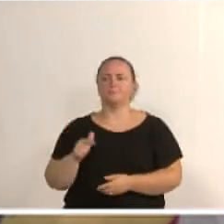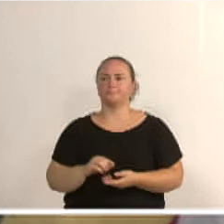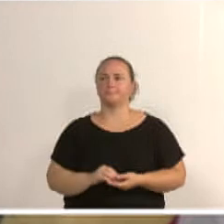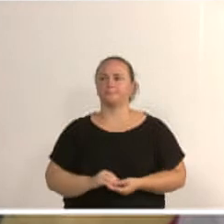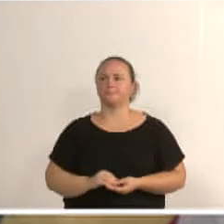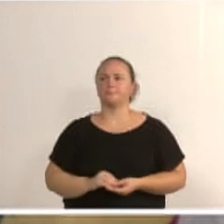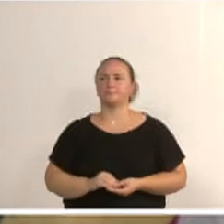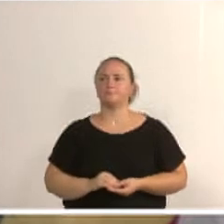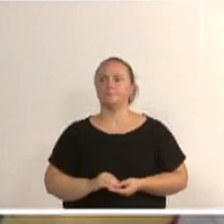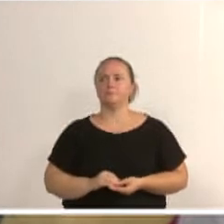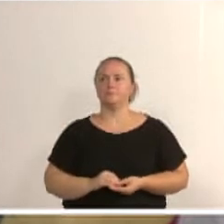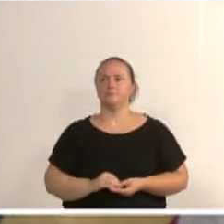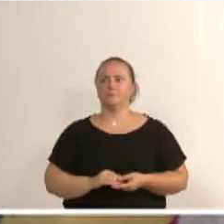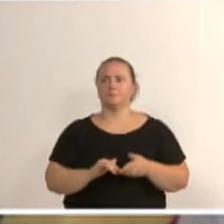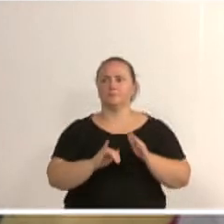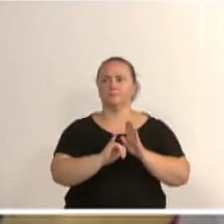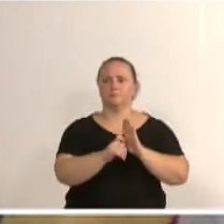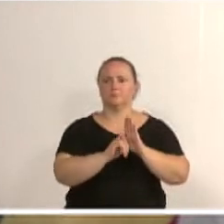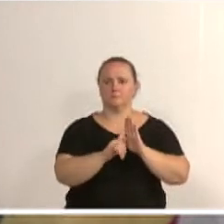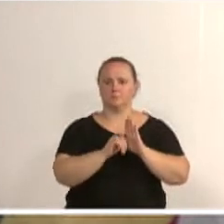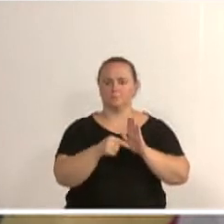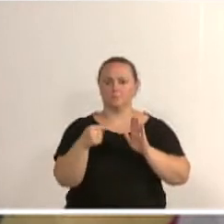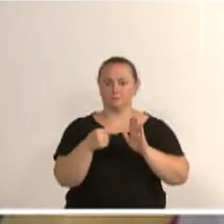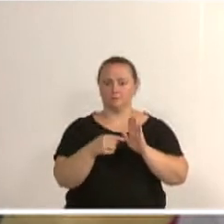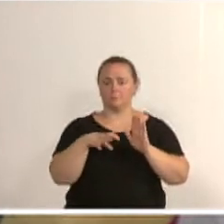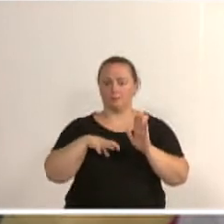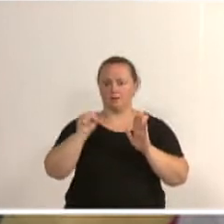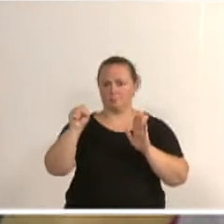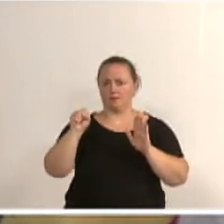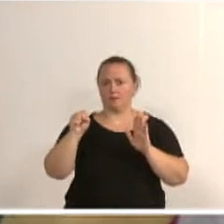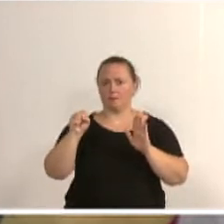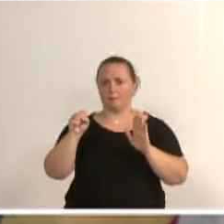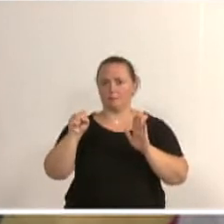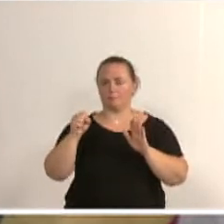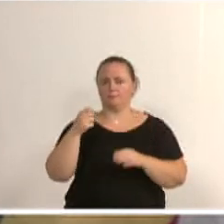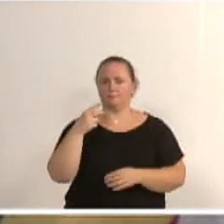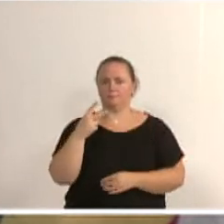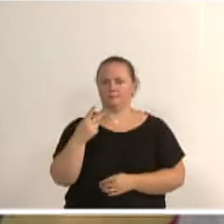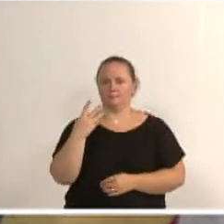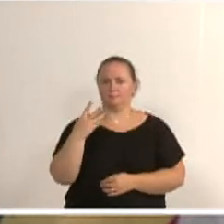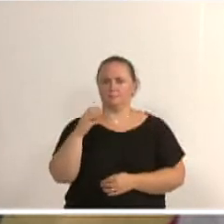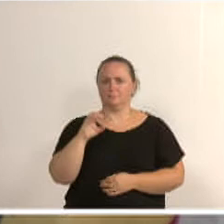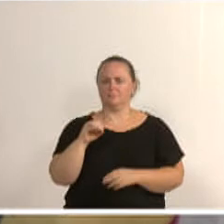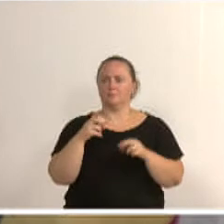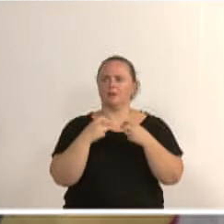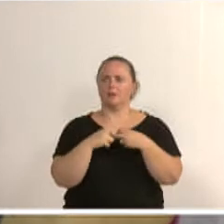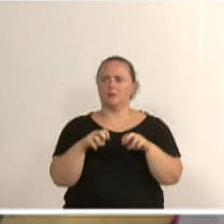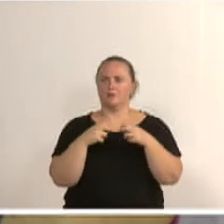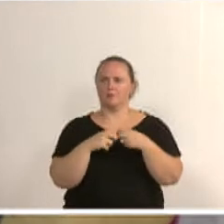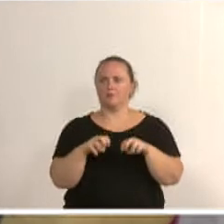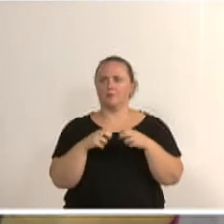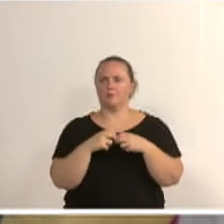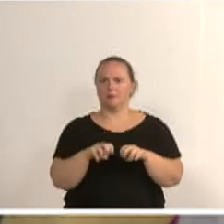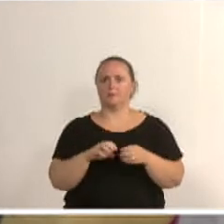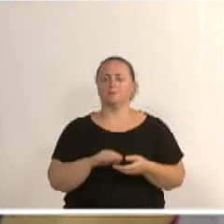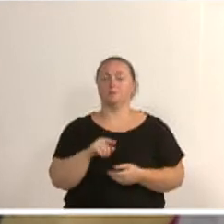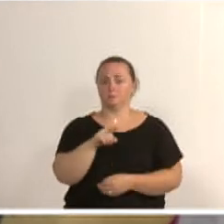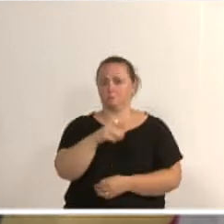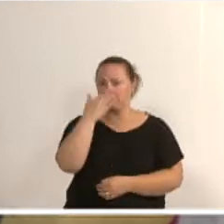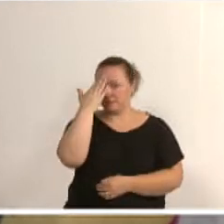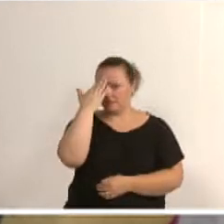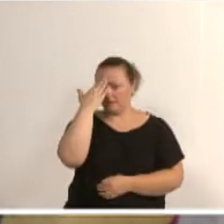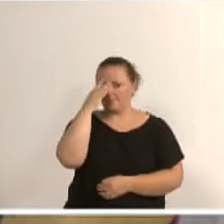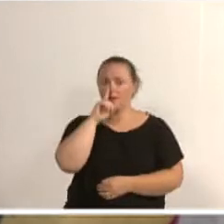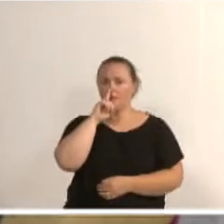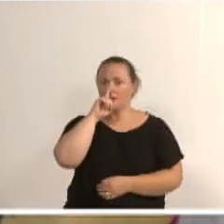edital. Eles participaram do edital de licitação que eles ganharam, esse edital, 240 ônibus Blumenau. Eles sabiam do risco que corriam